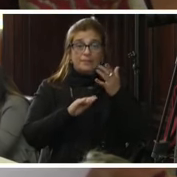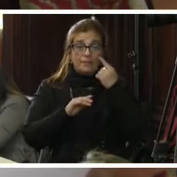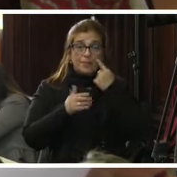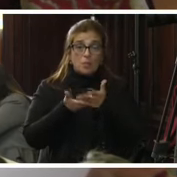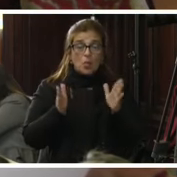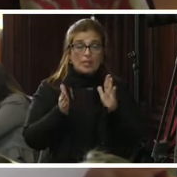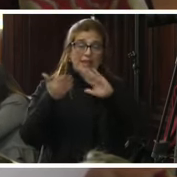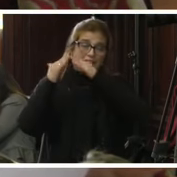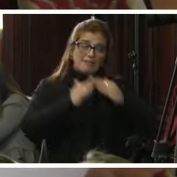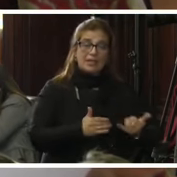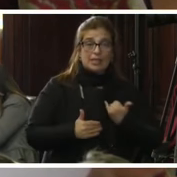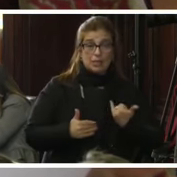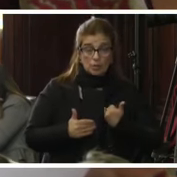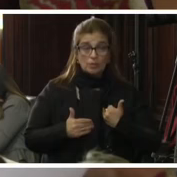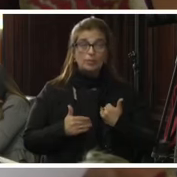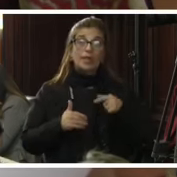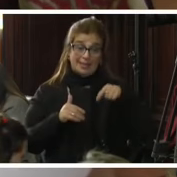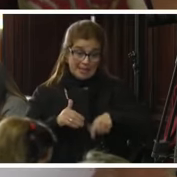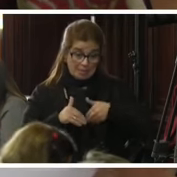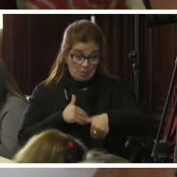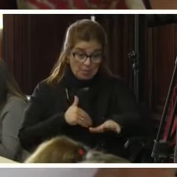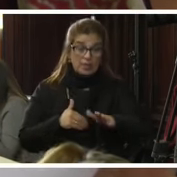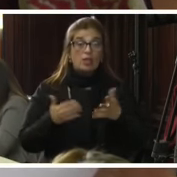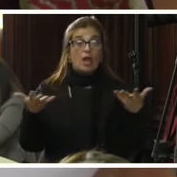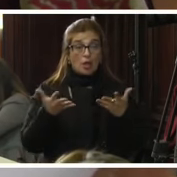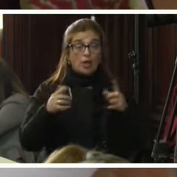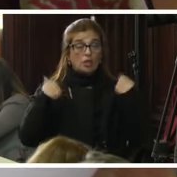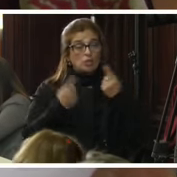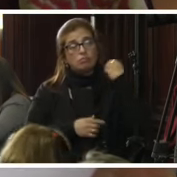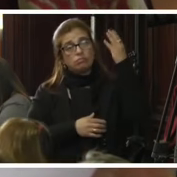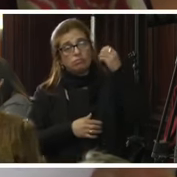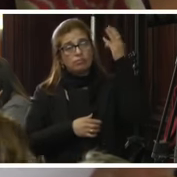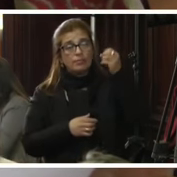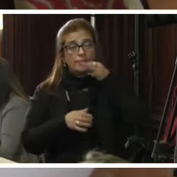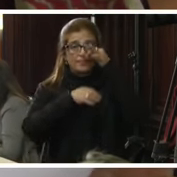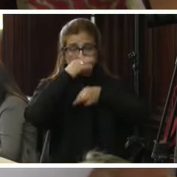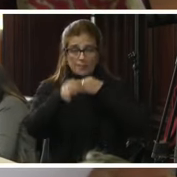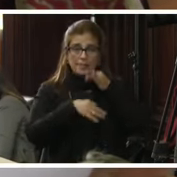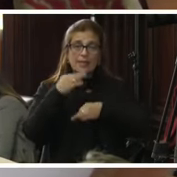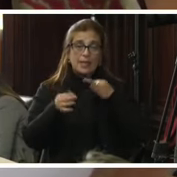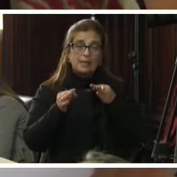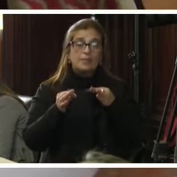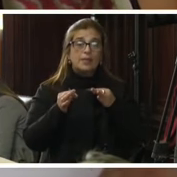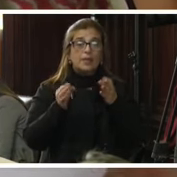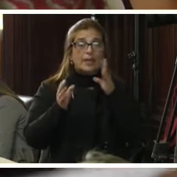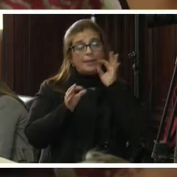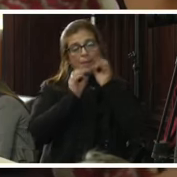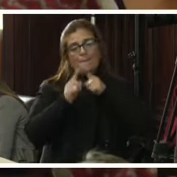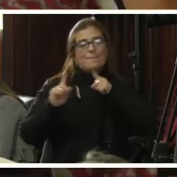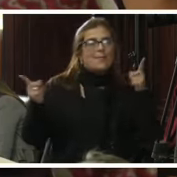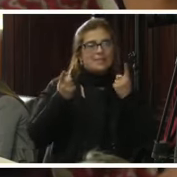favelas e periferia. Gostaríamos, nesse momento, de ilustrar nossa exposição com algumas imagens que dispensam maiores